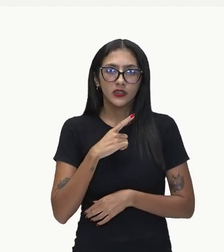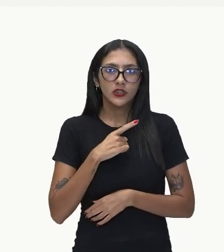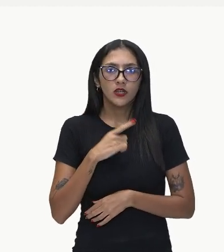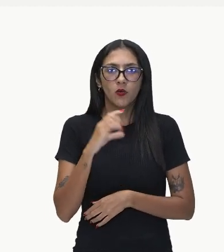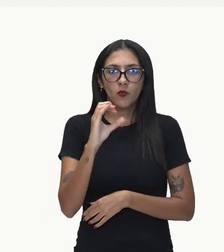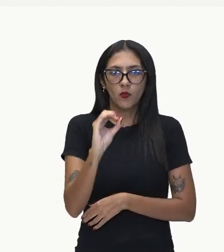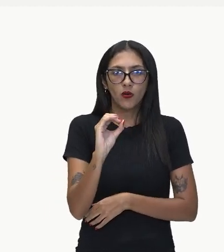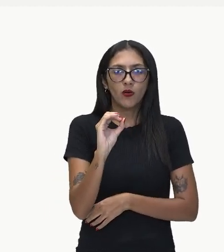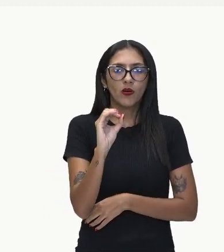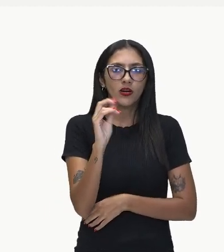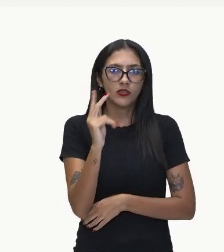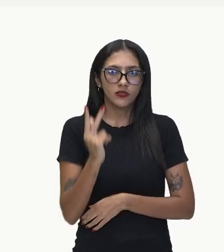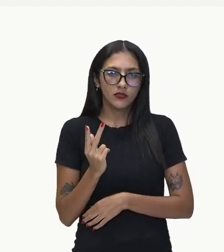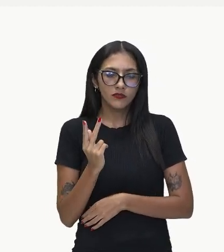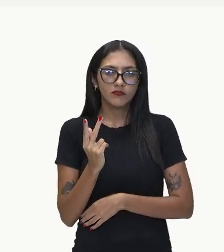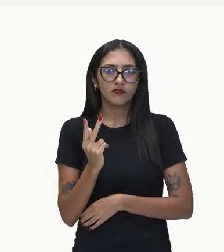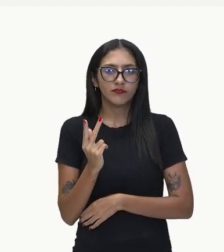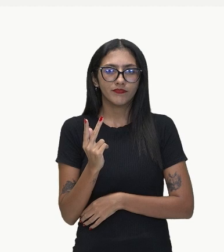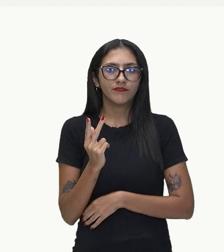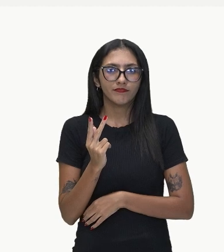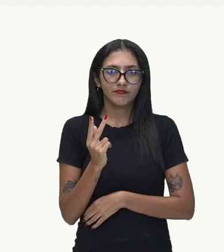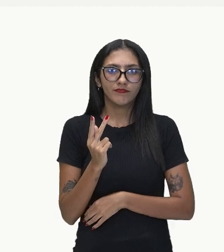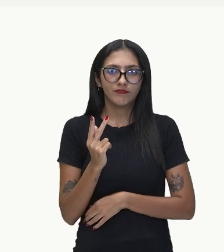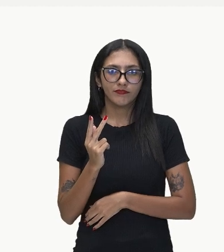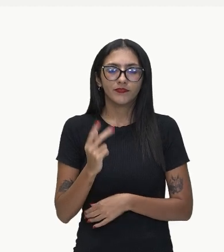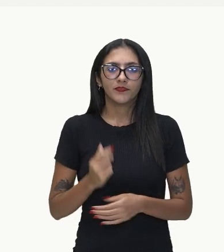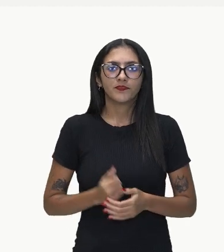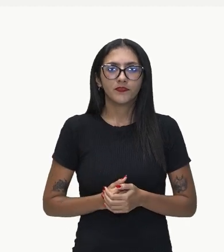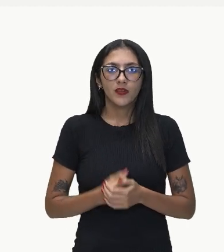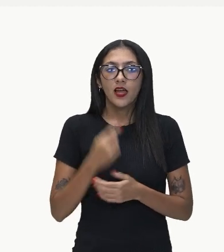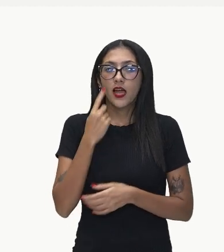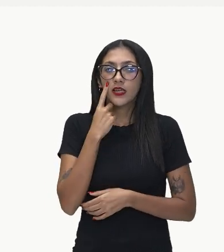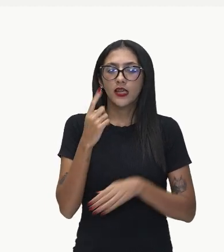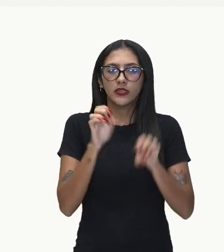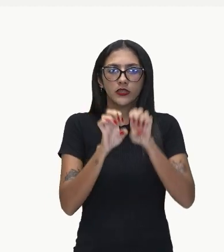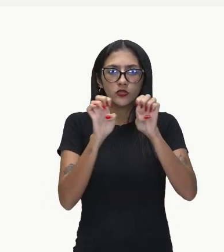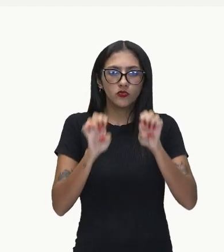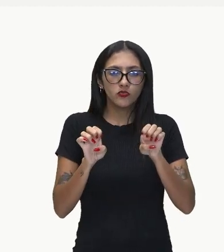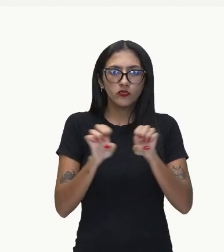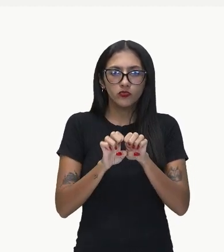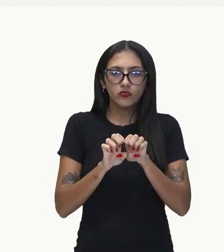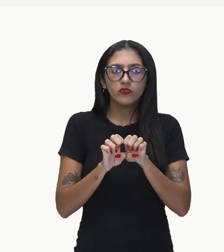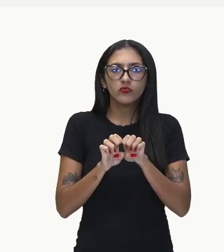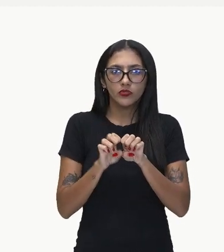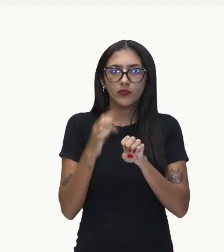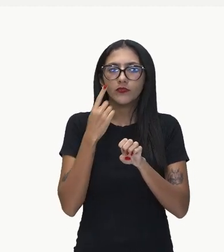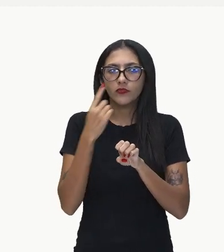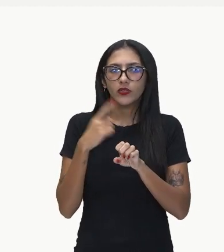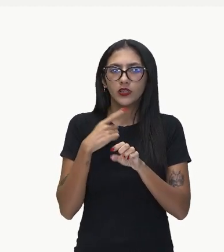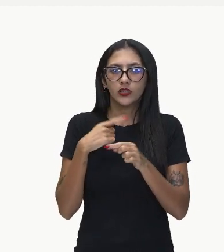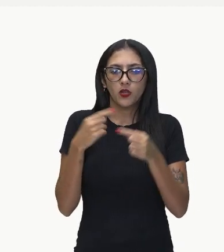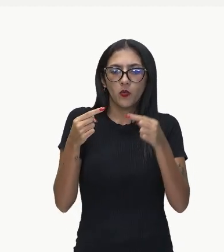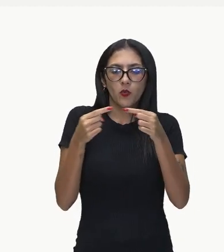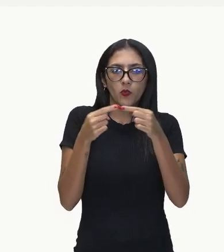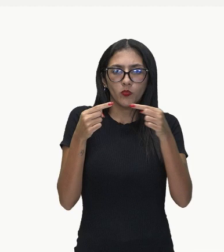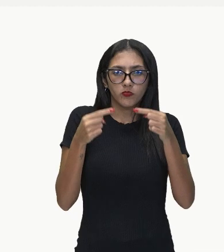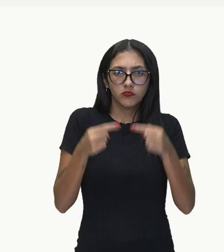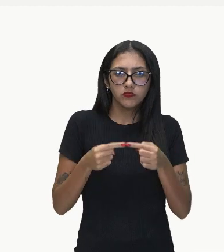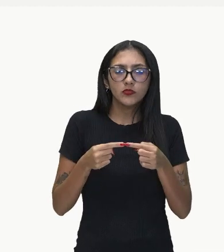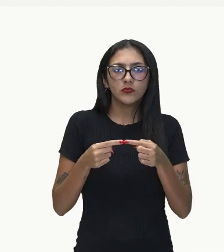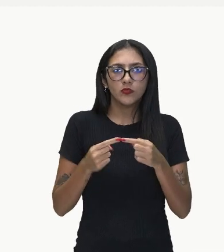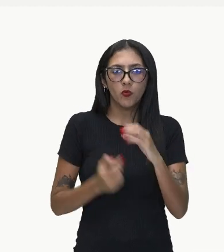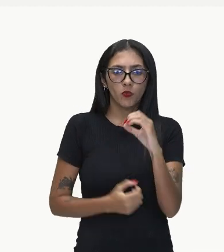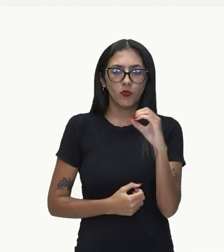carbonila na extremidade. E essa carbonila, ela está ligada